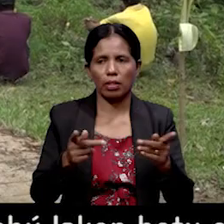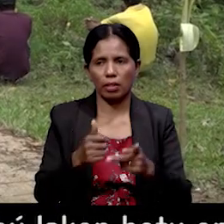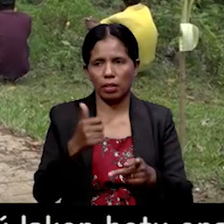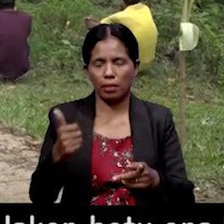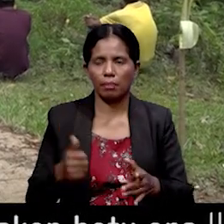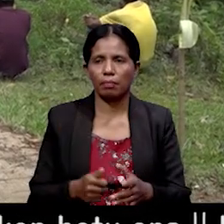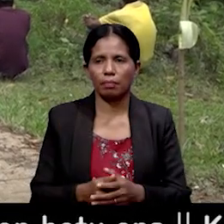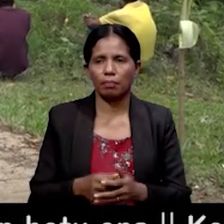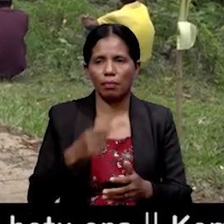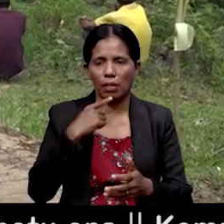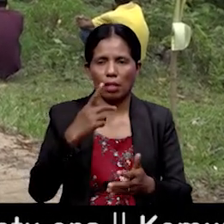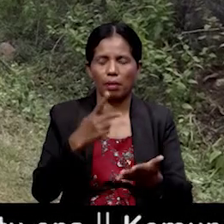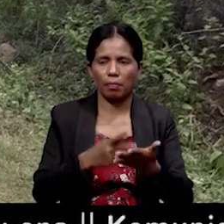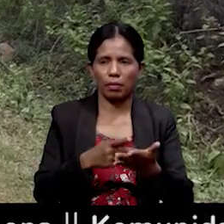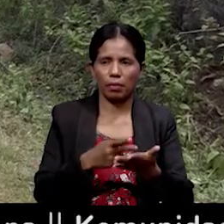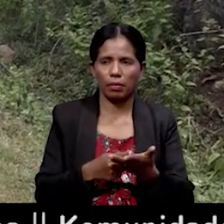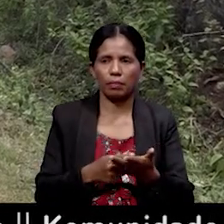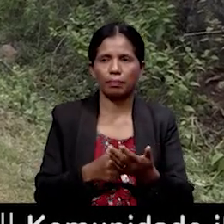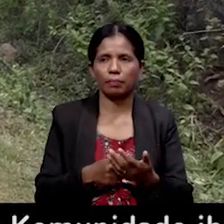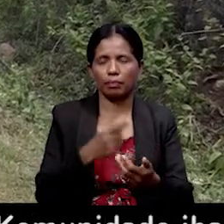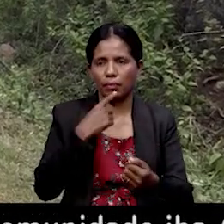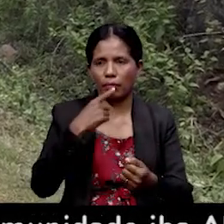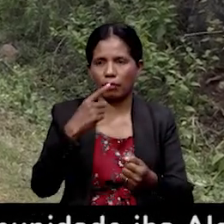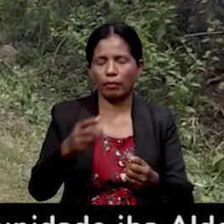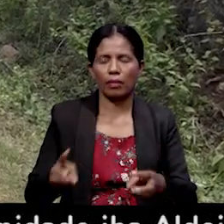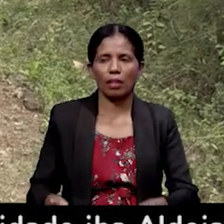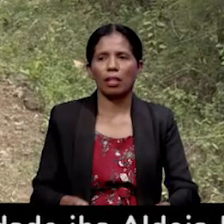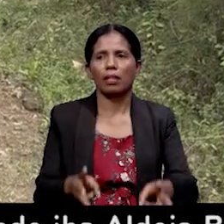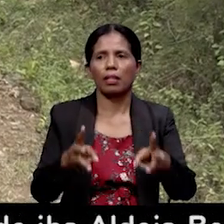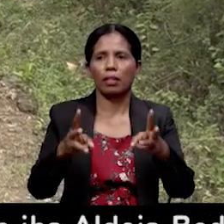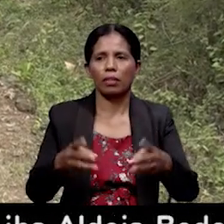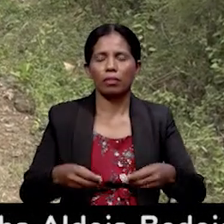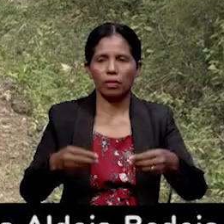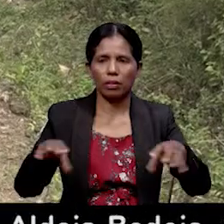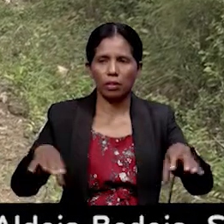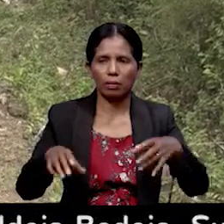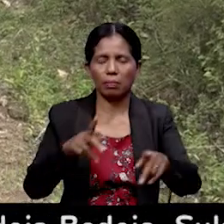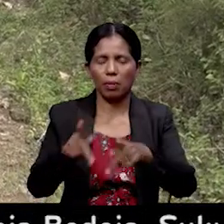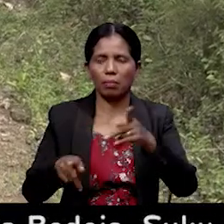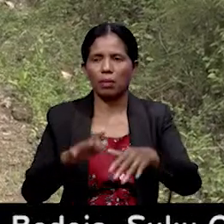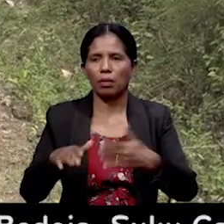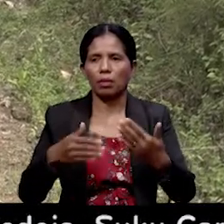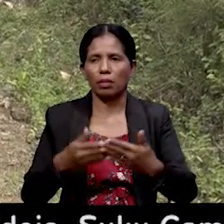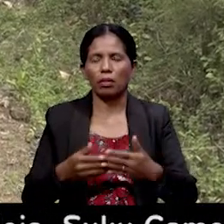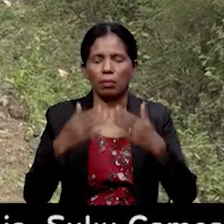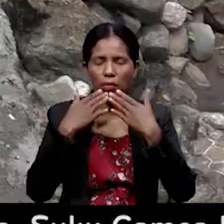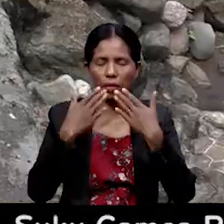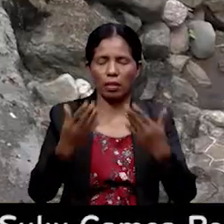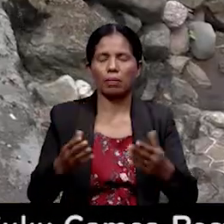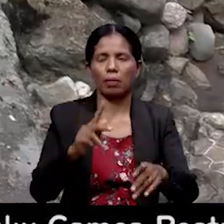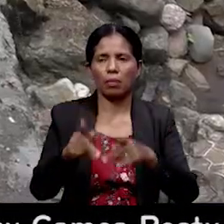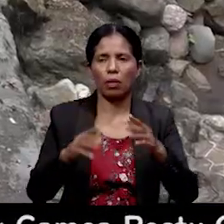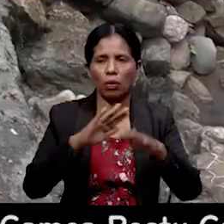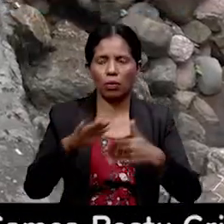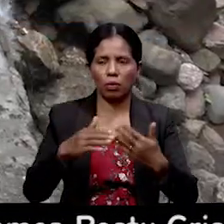nemo gerente projeto era Albert União Hateten, estrada Hirakne, fo serviço ba comunidade, no mos agradece ba emahotu ni